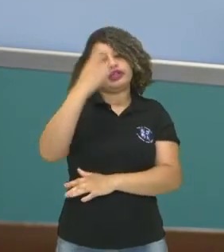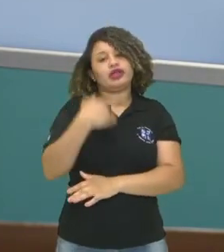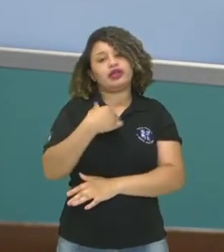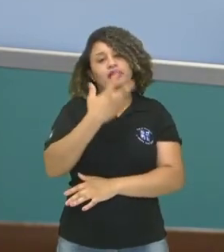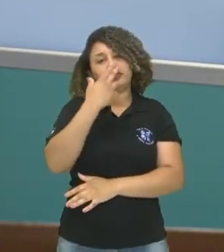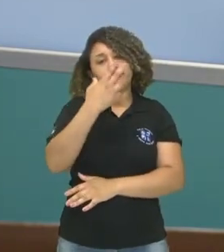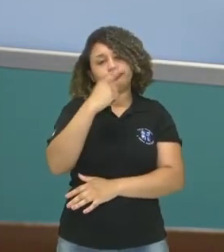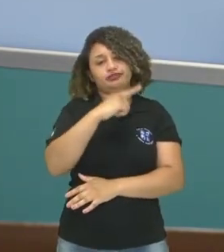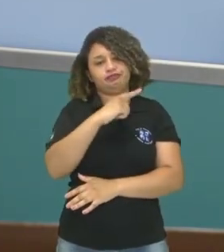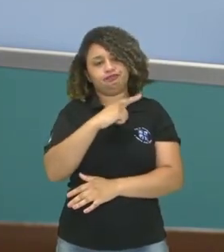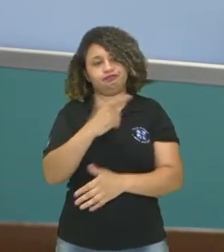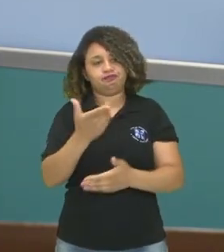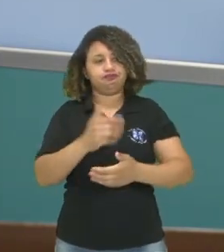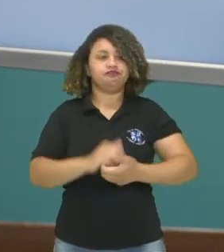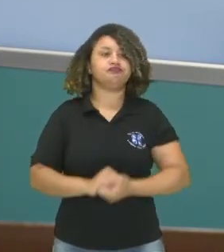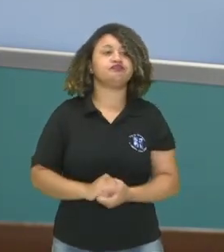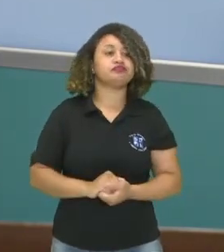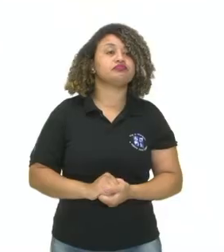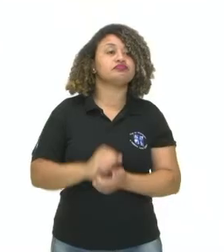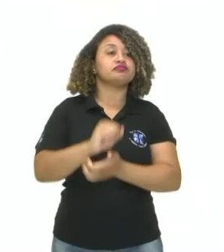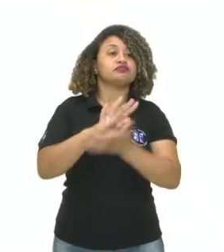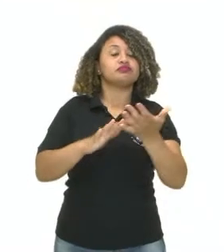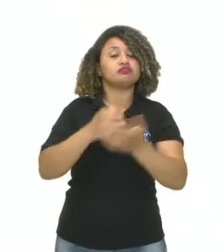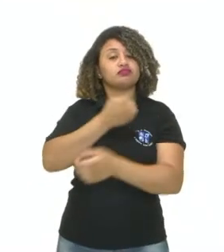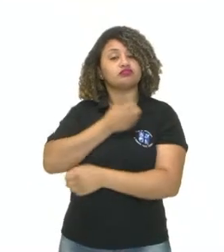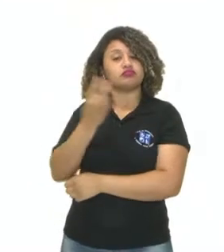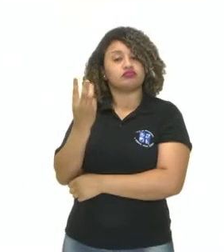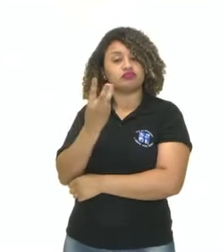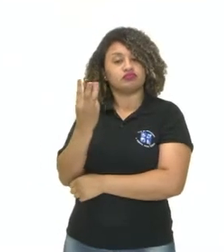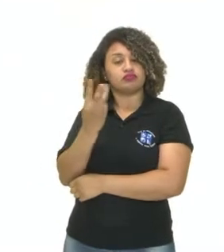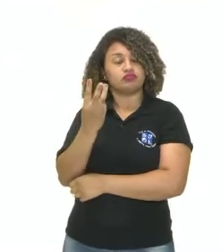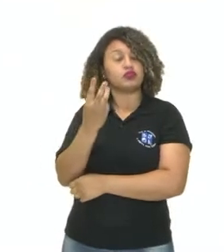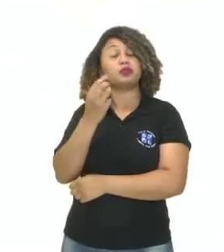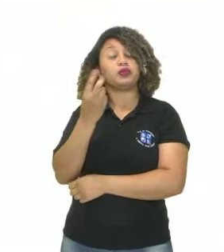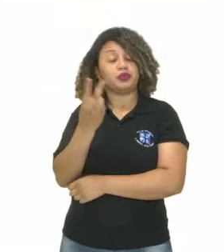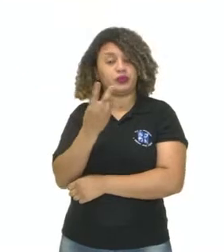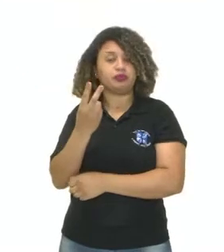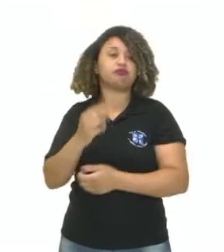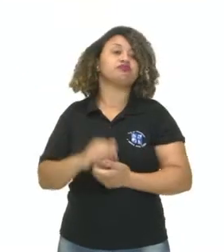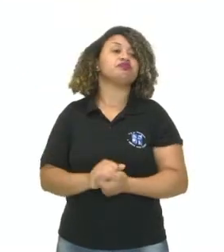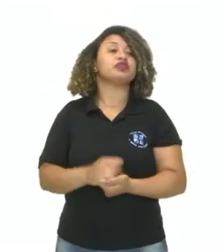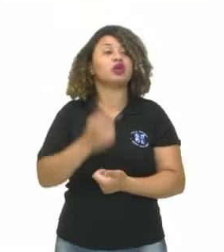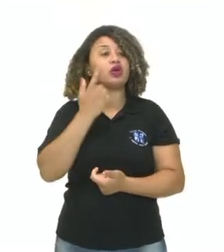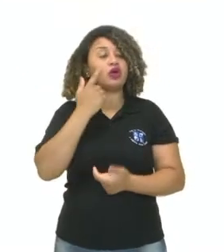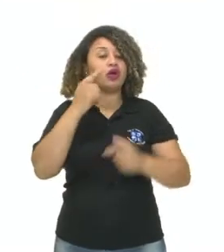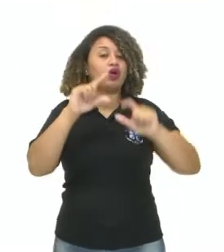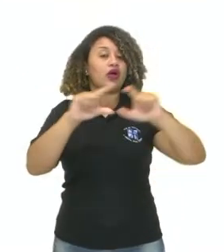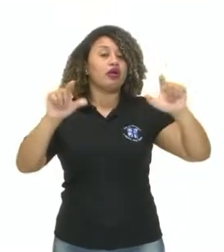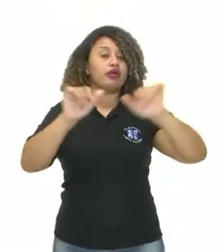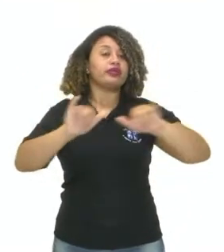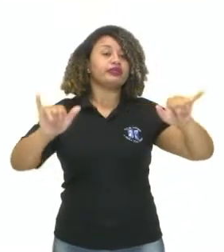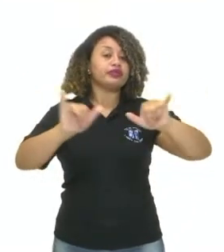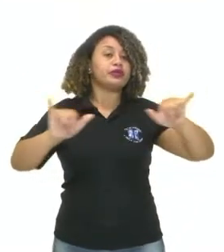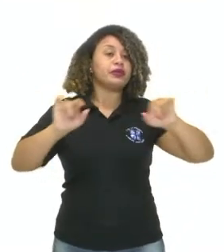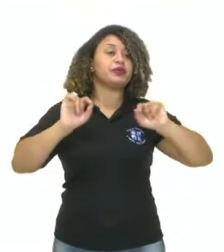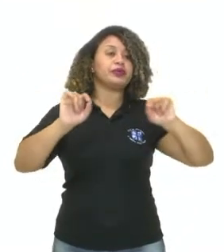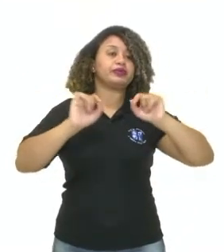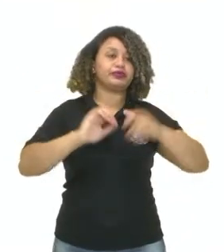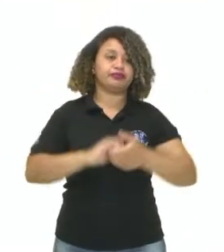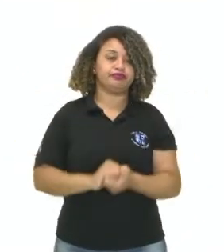Exercício de número 2. Veja comigo essa chamada, essa manchete de uma notícia.